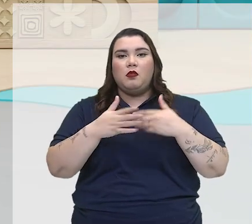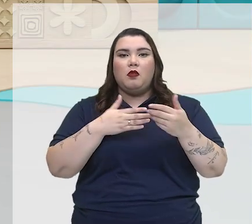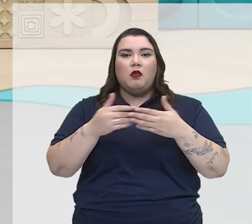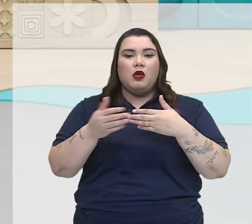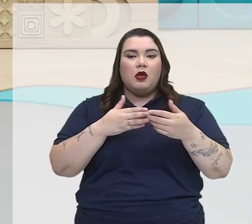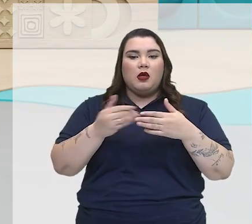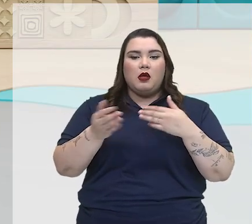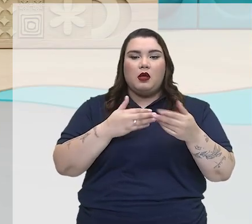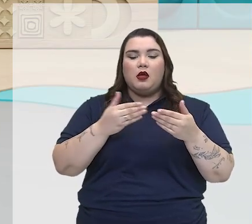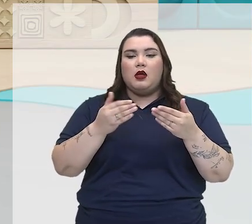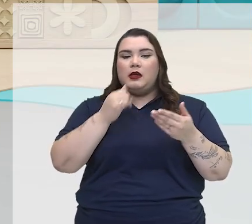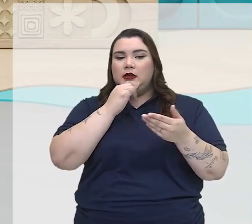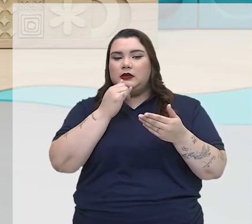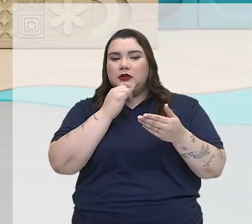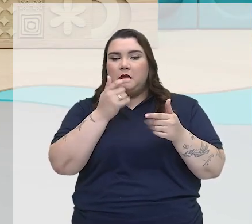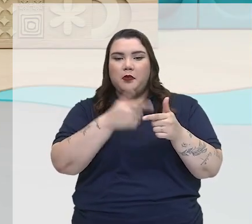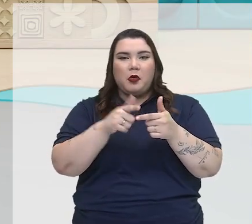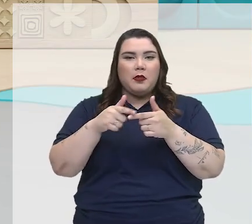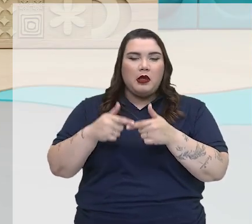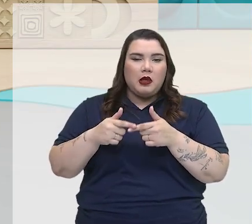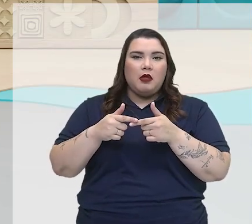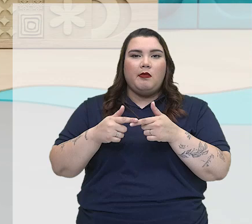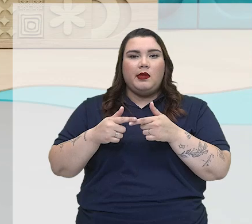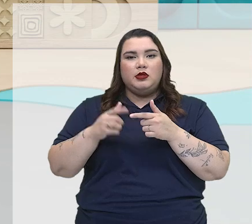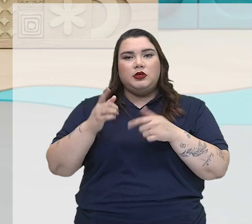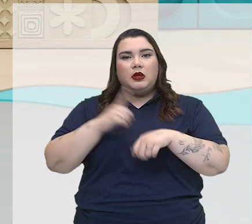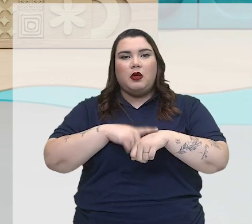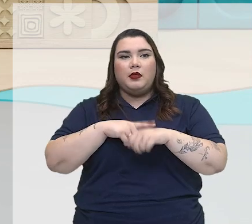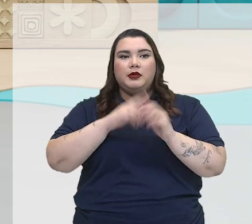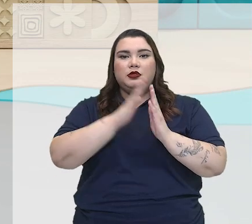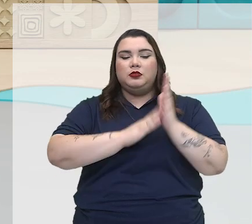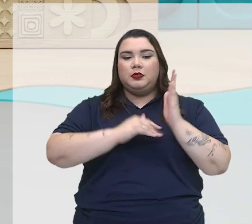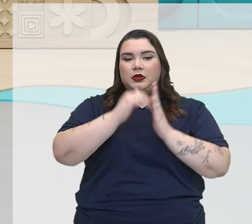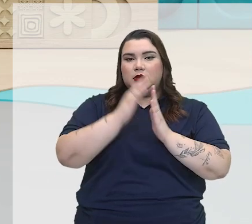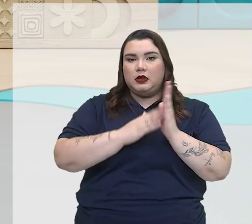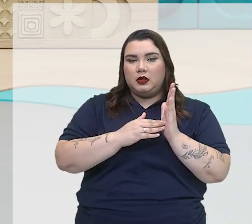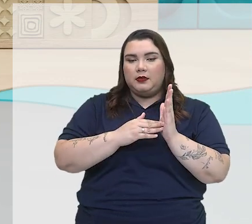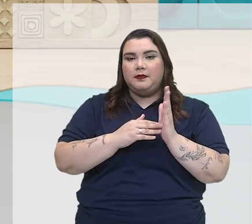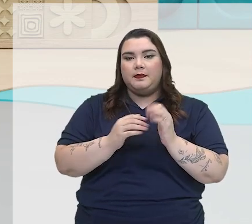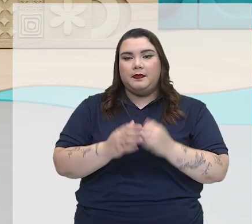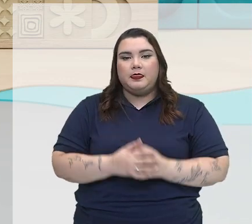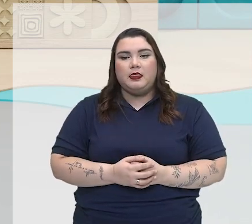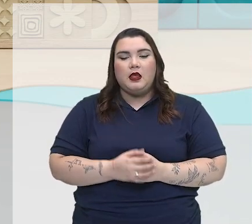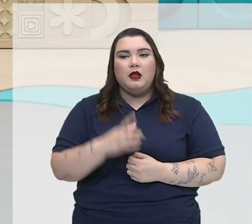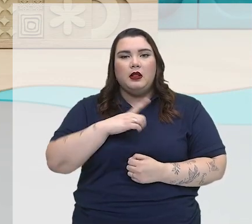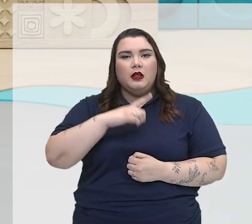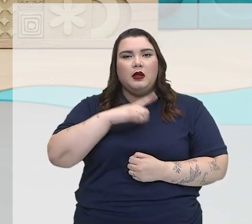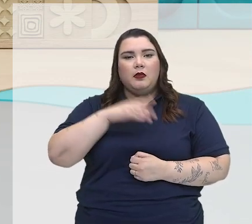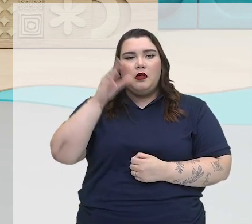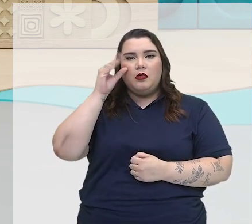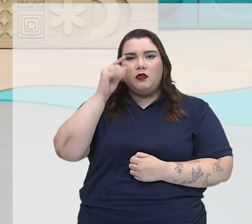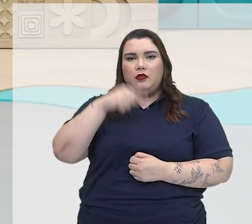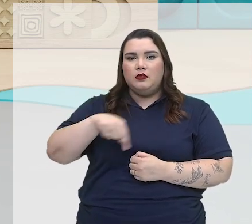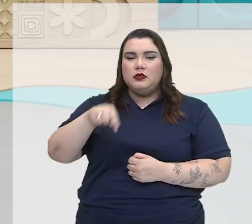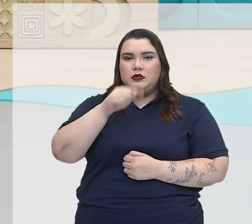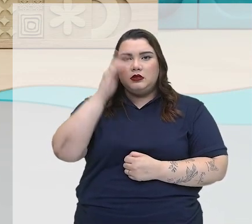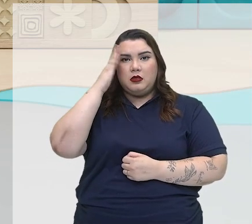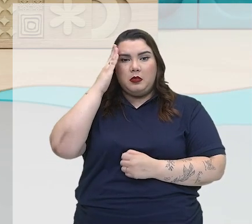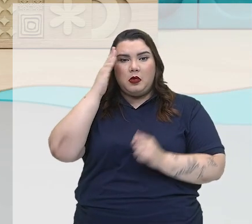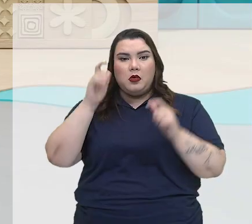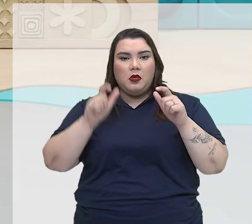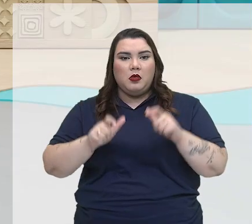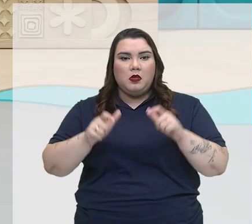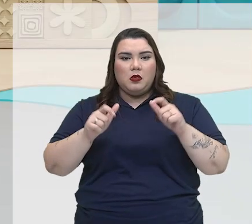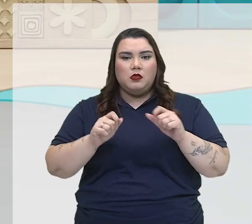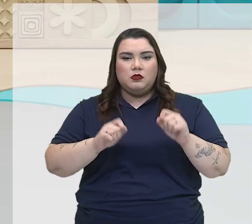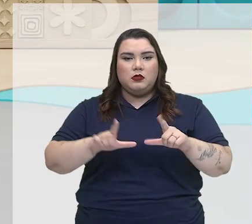efeitos de qualquer choque da flexibilidade da película de tinta. tem uma curiosidade. Vocês sabem onde o